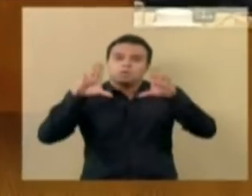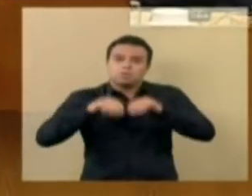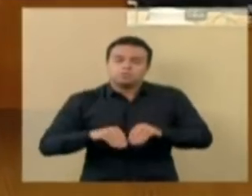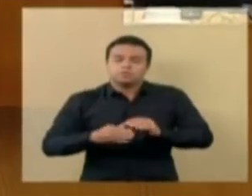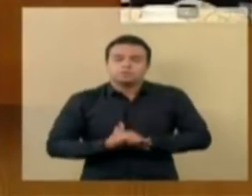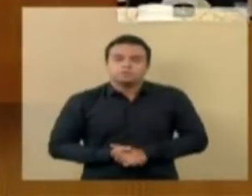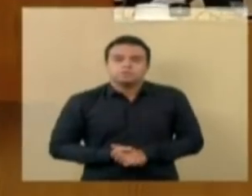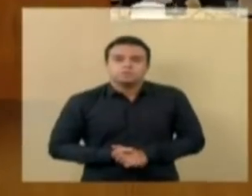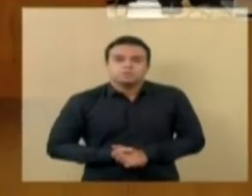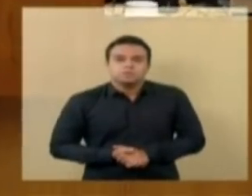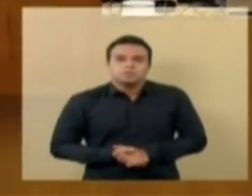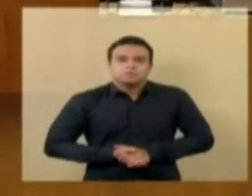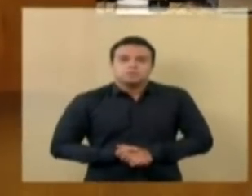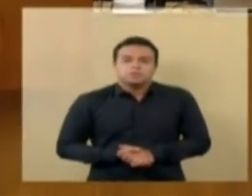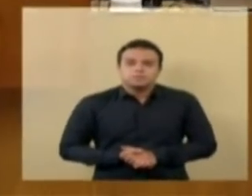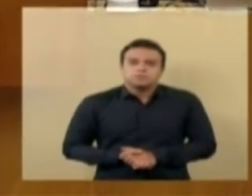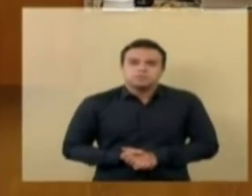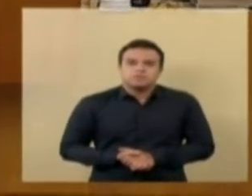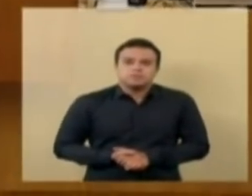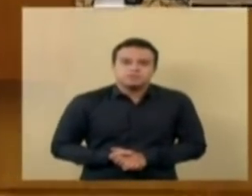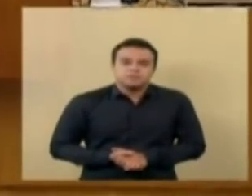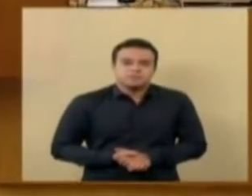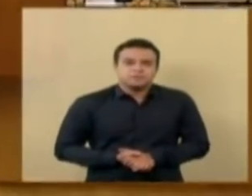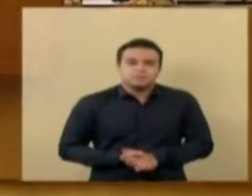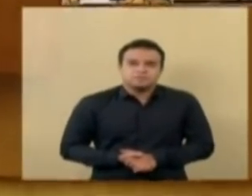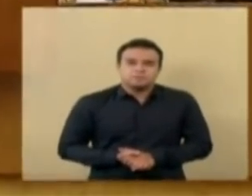está marcado para o dia fácil de abril